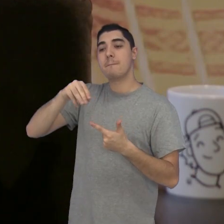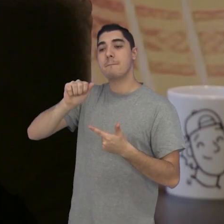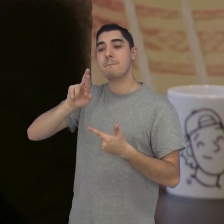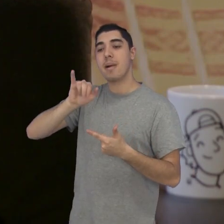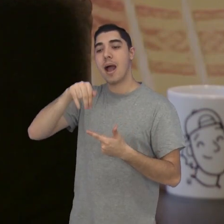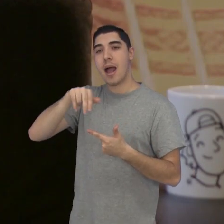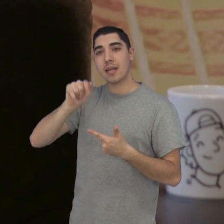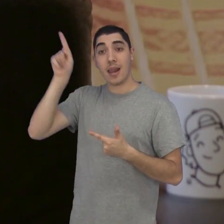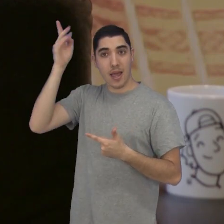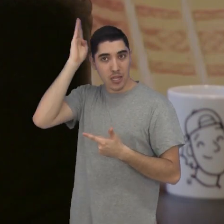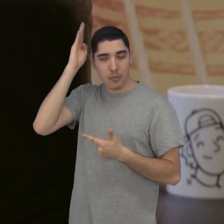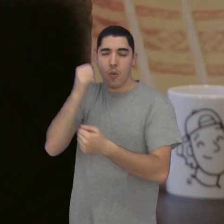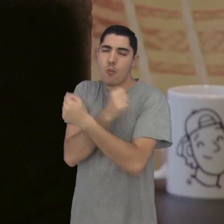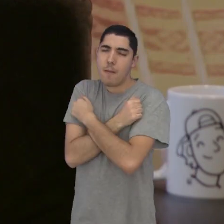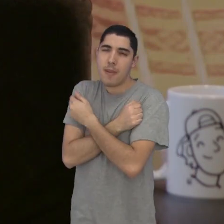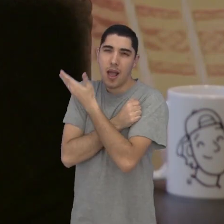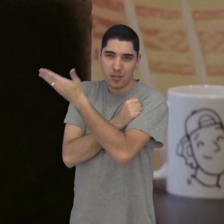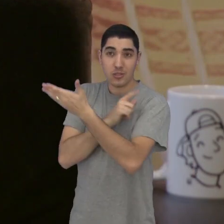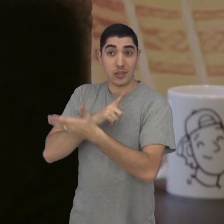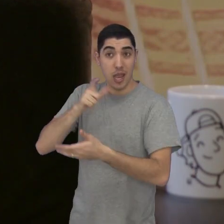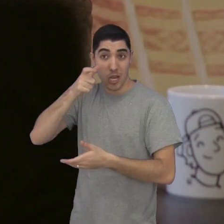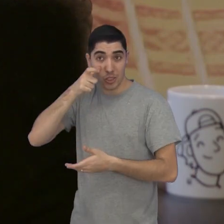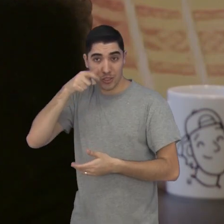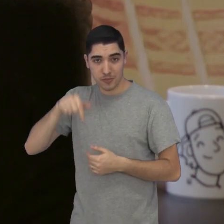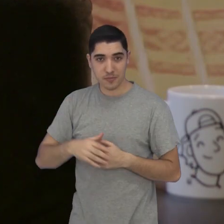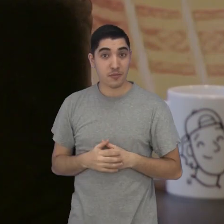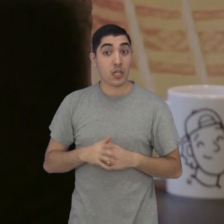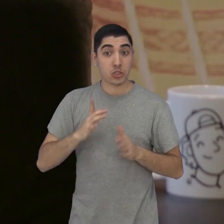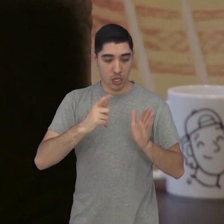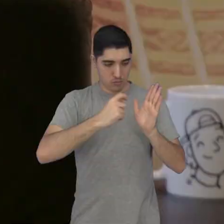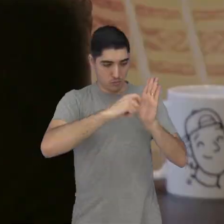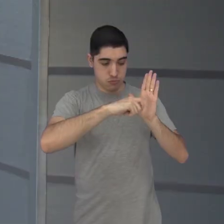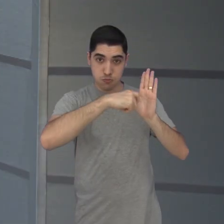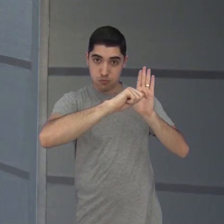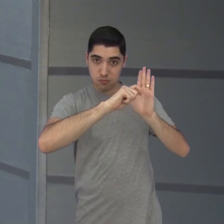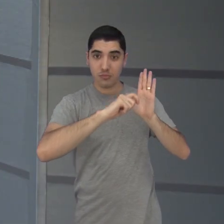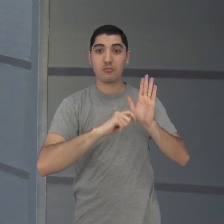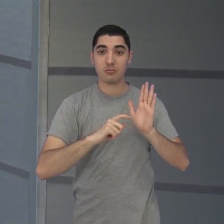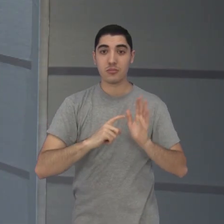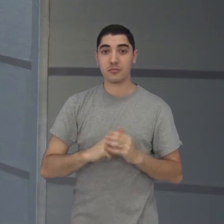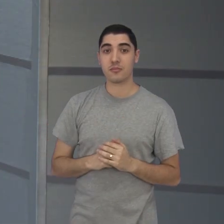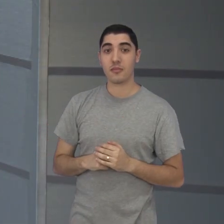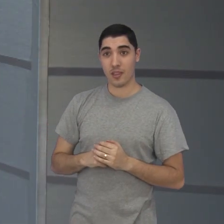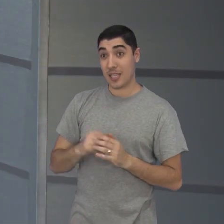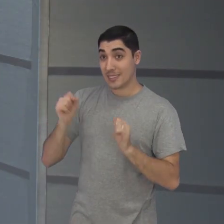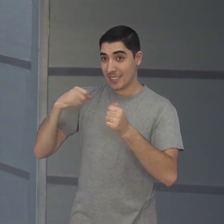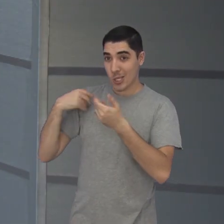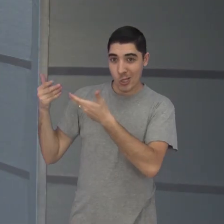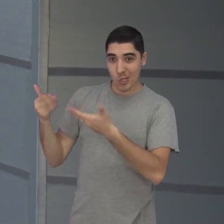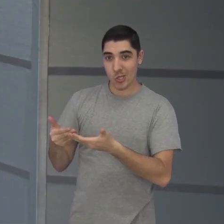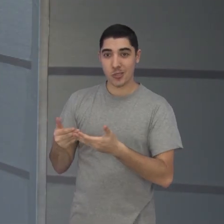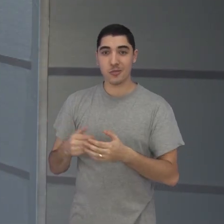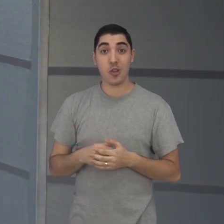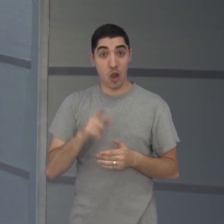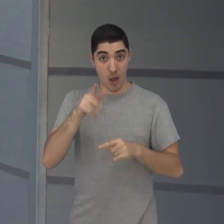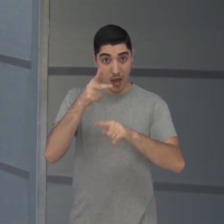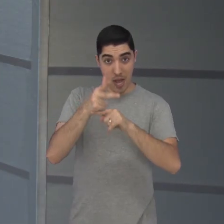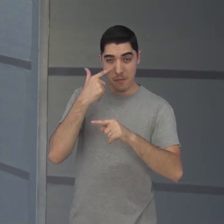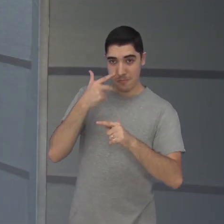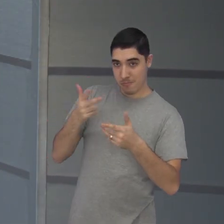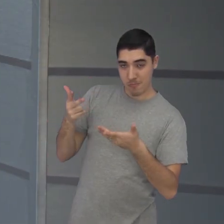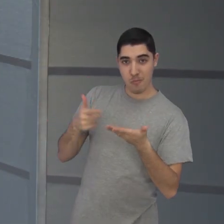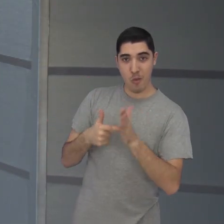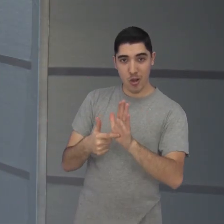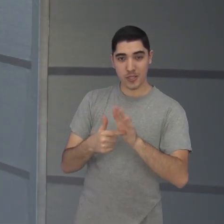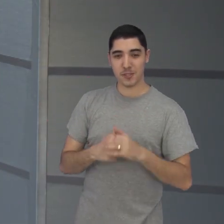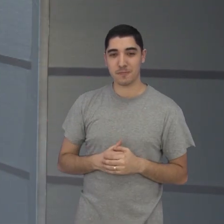Marina de Taubaté, um abraço para ela até, que está nos assistindo. Autografado, Isso, inclusive, exato. né? Pode mostrar ela pra galera trouxe, aí. Sua câmera é essa aqui, ó.